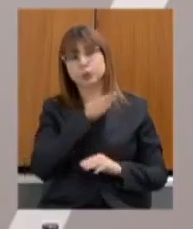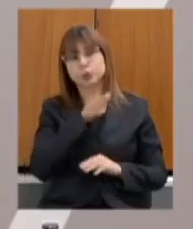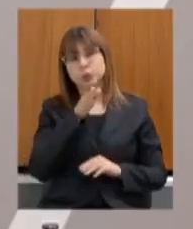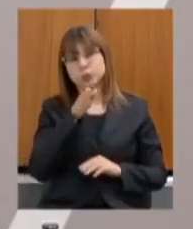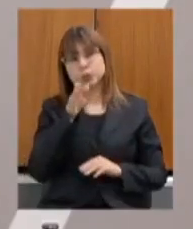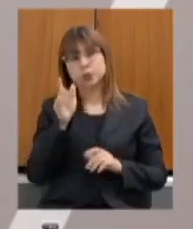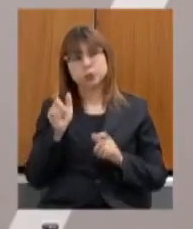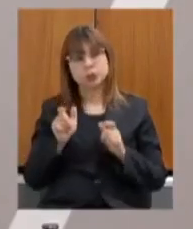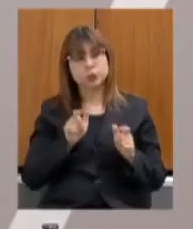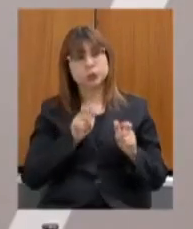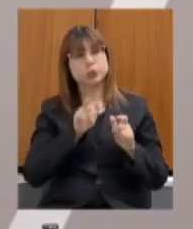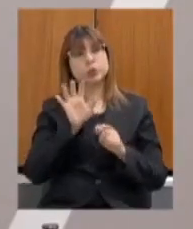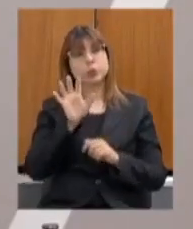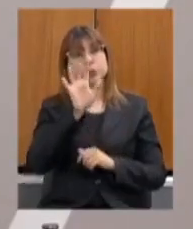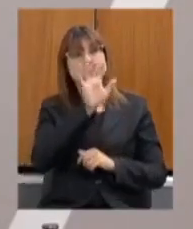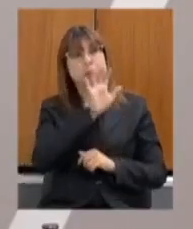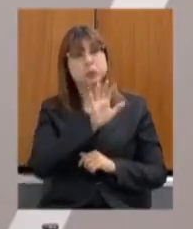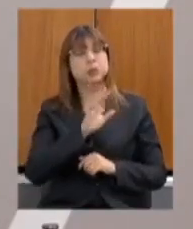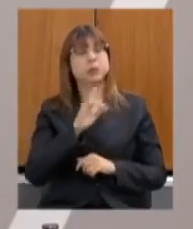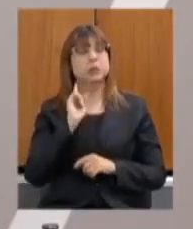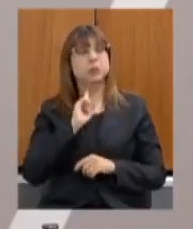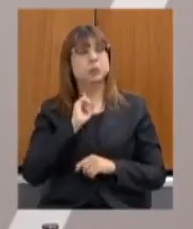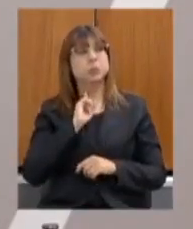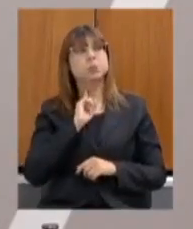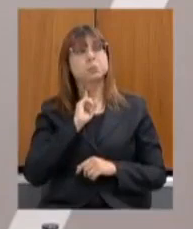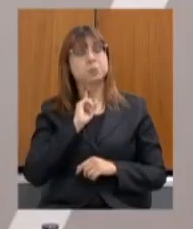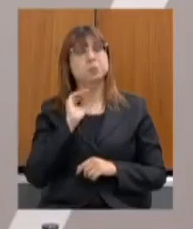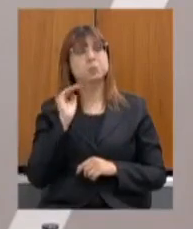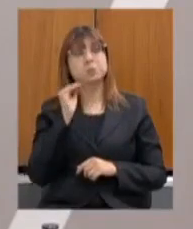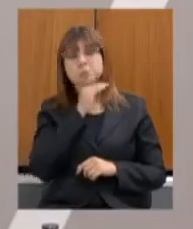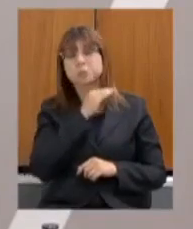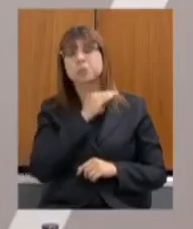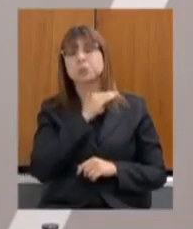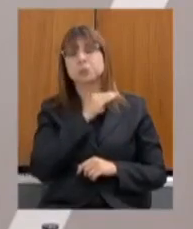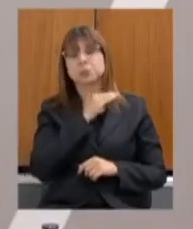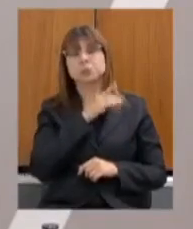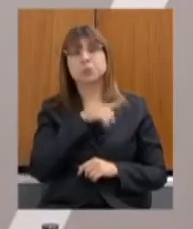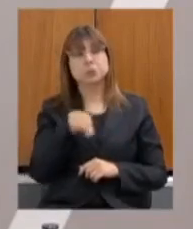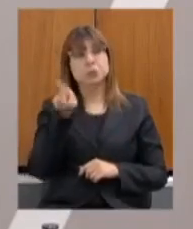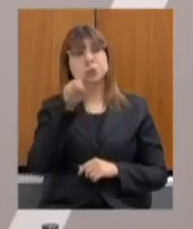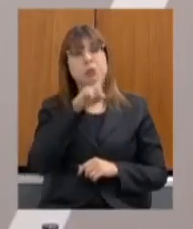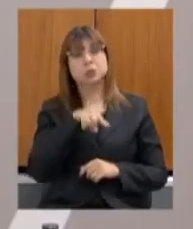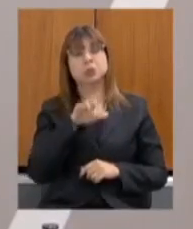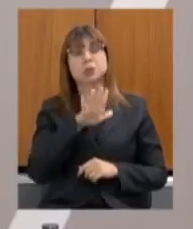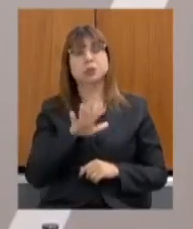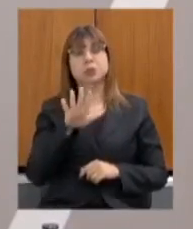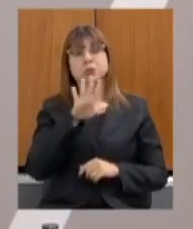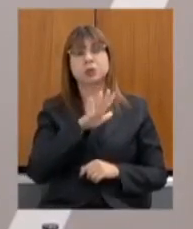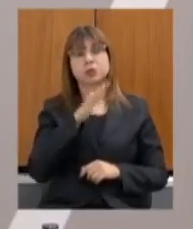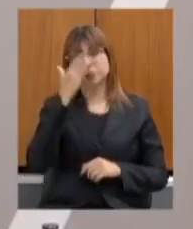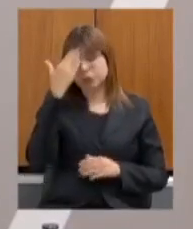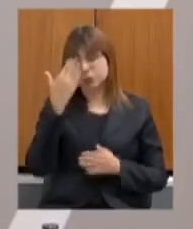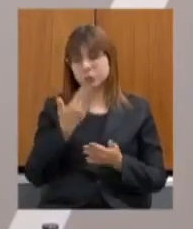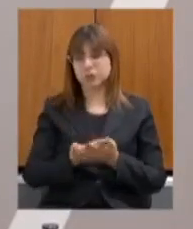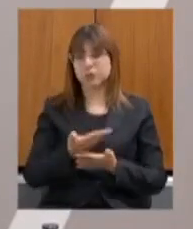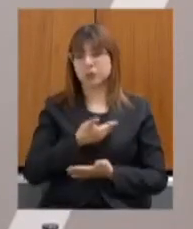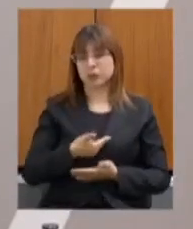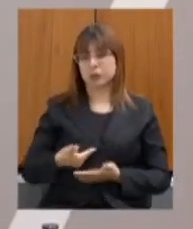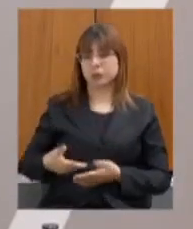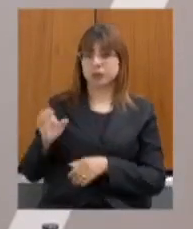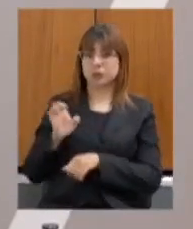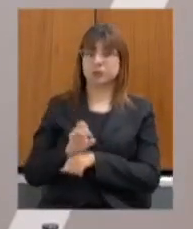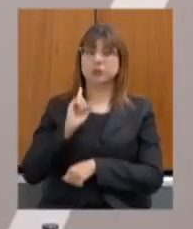Gerais, a gente consegue perceber que existe uma grande confiança no governo do Estado de Minas Gerais.